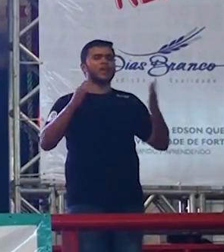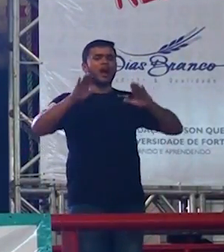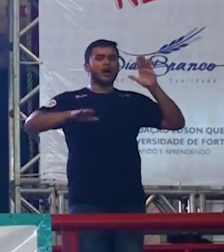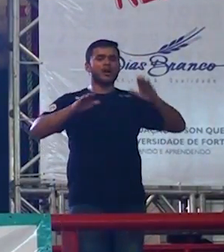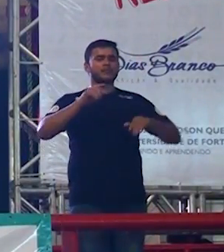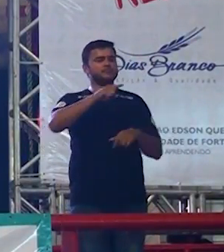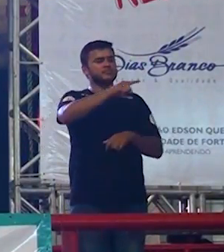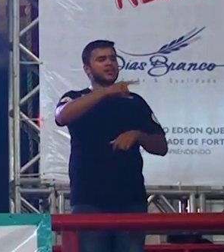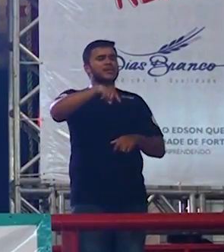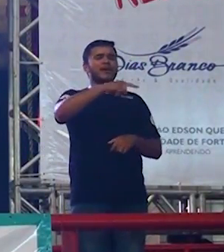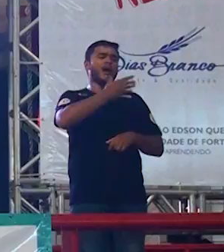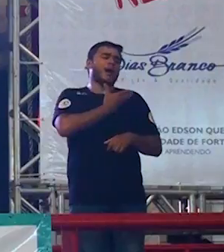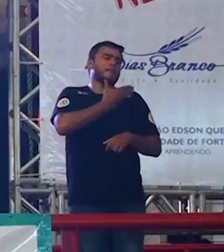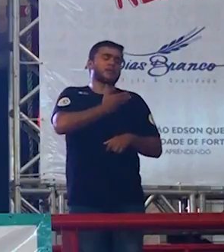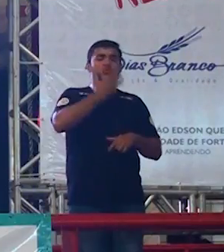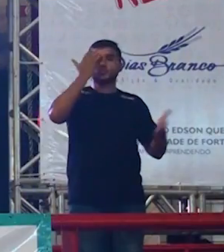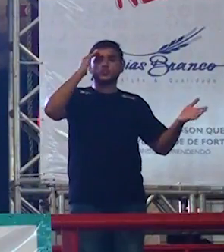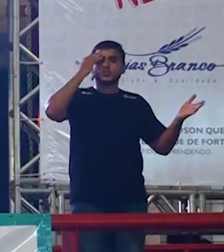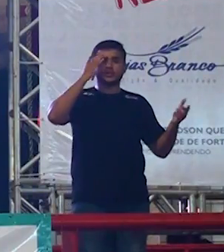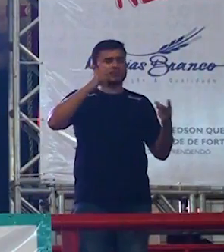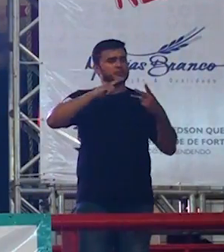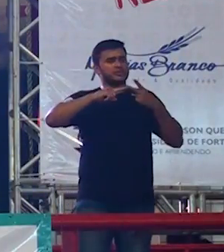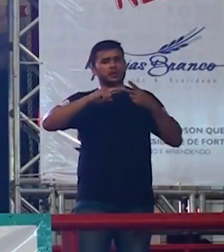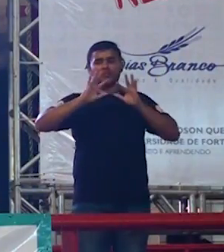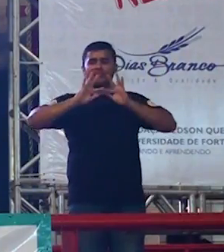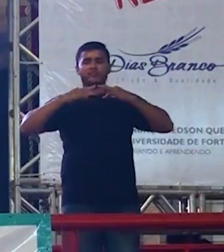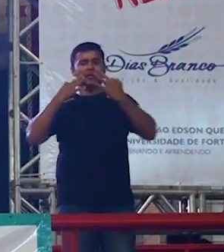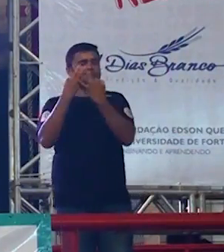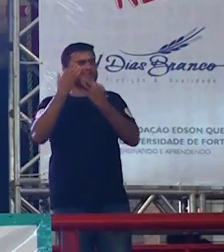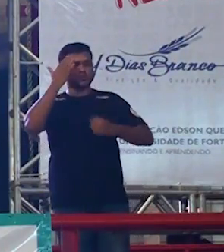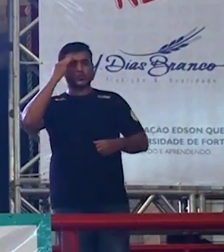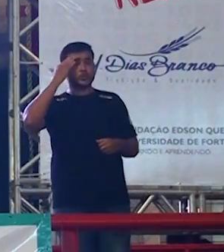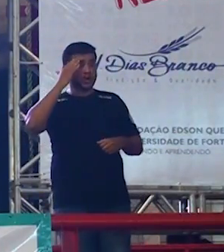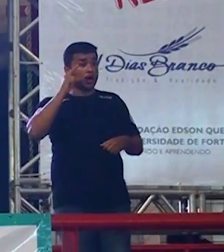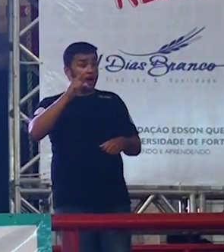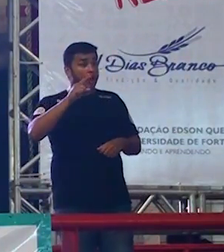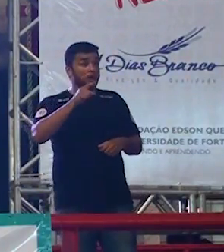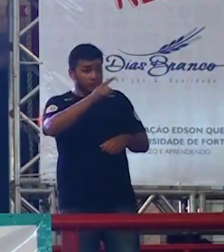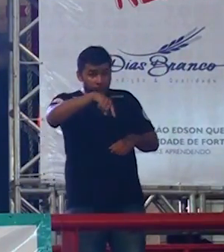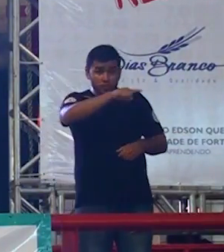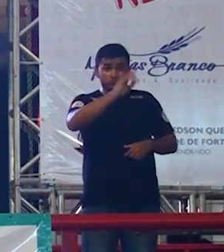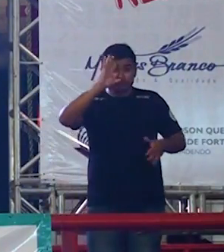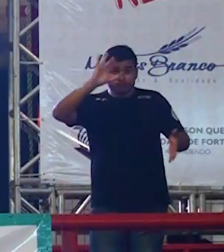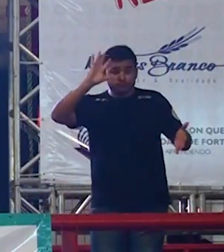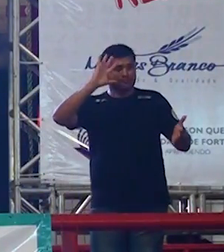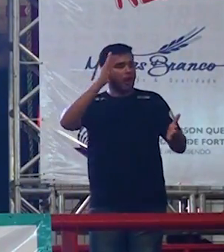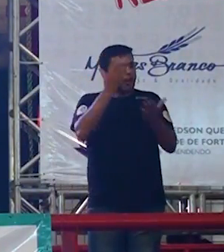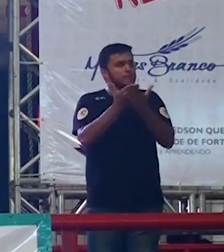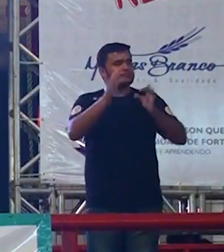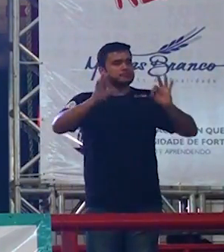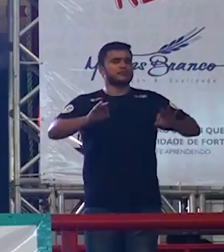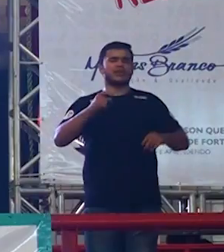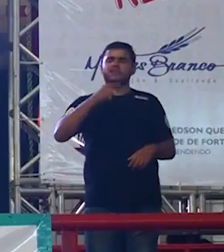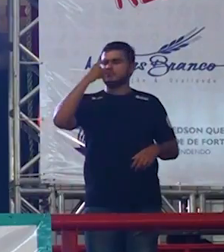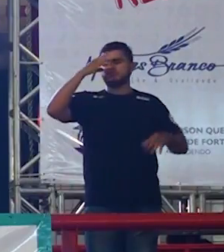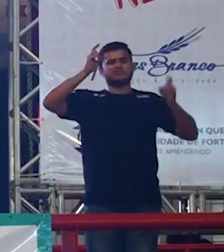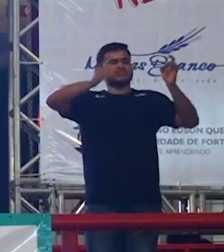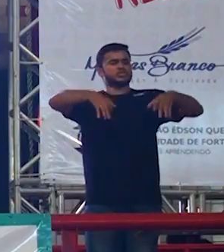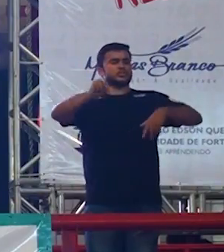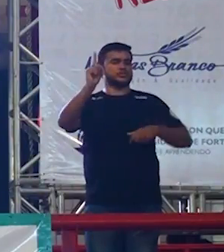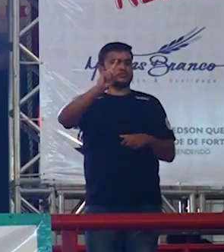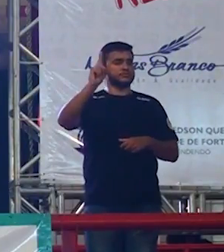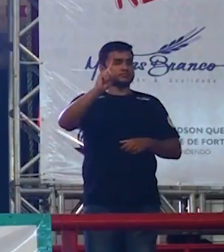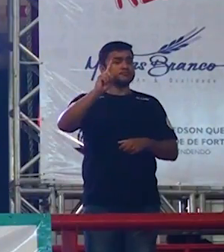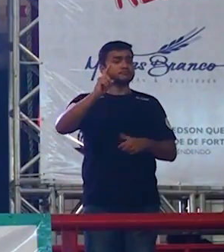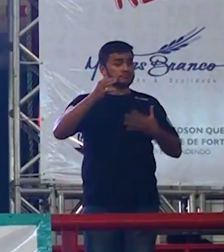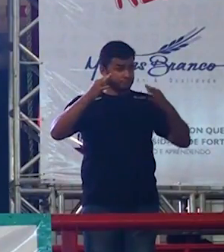vão compreender, ou às vezes até algum familiar seu, mas se você acredita nos seus sonhos, não desista.